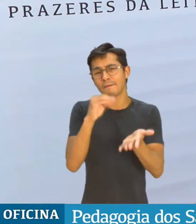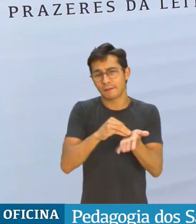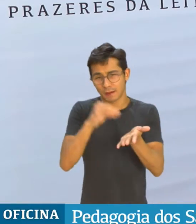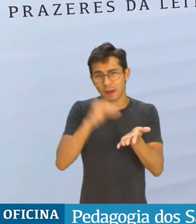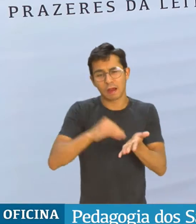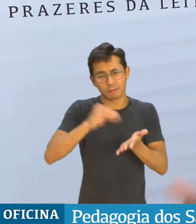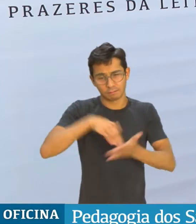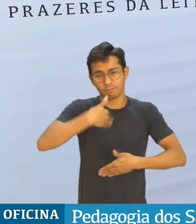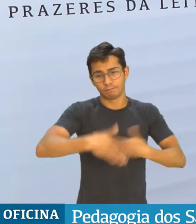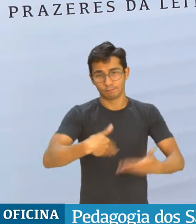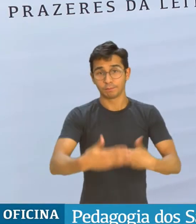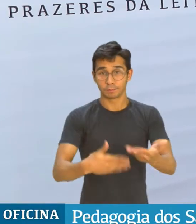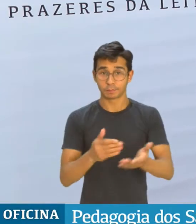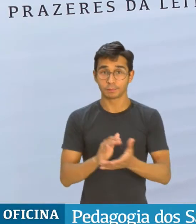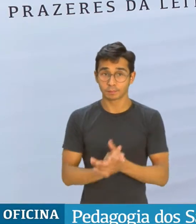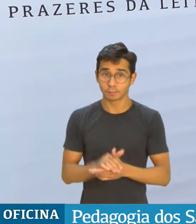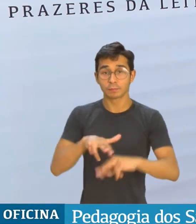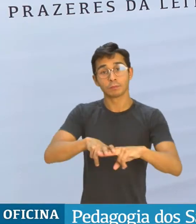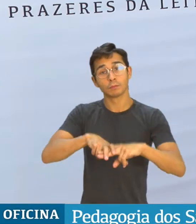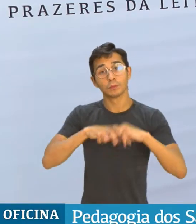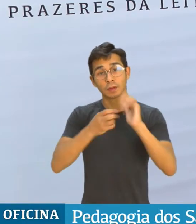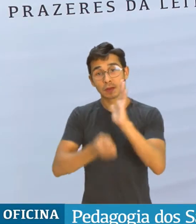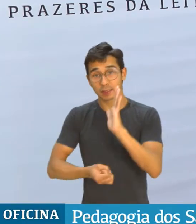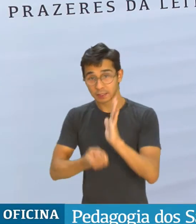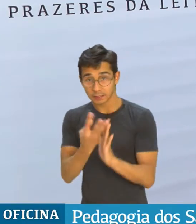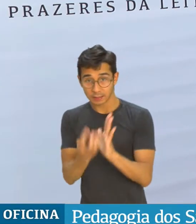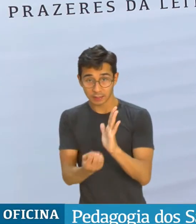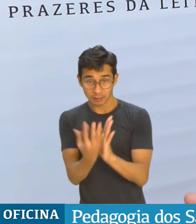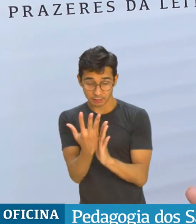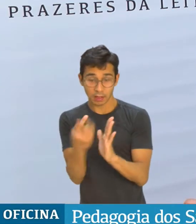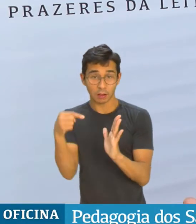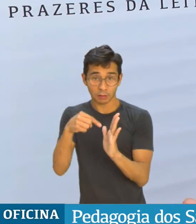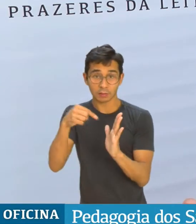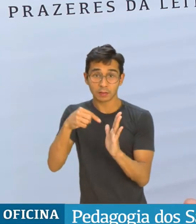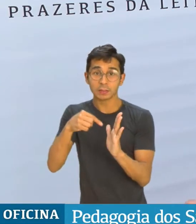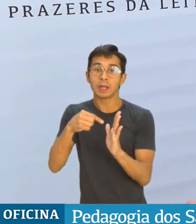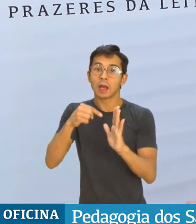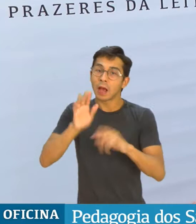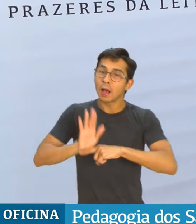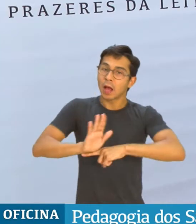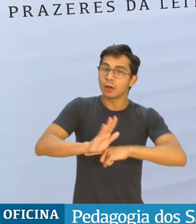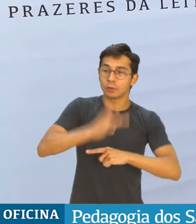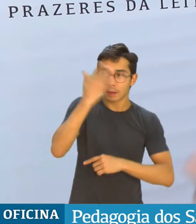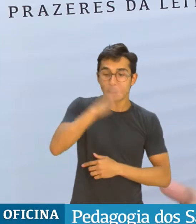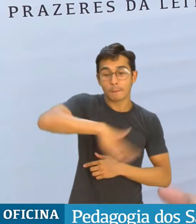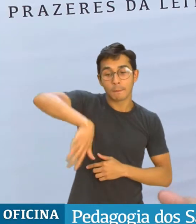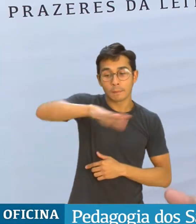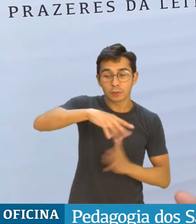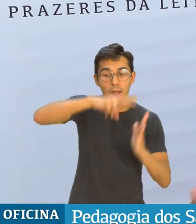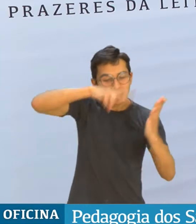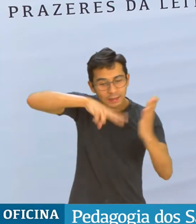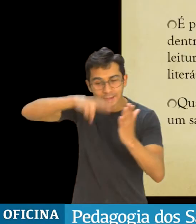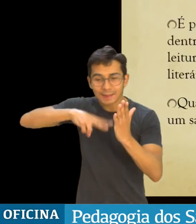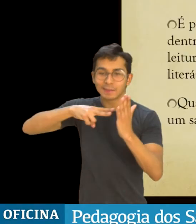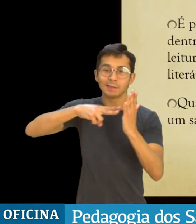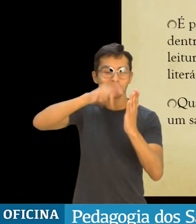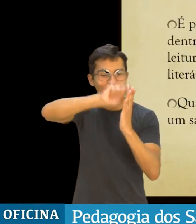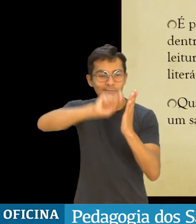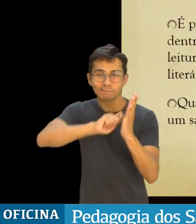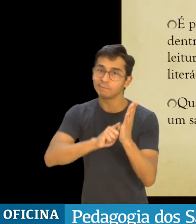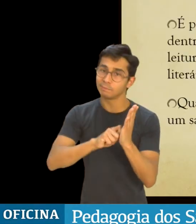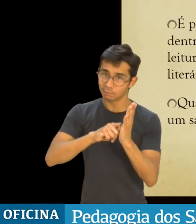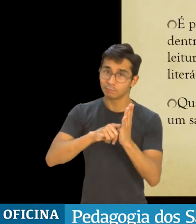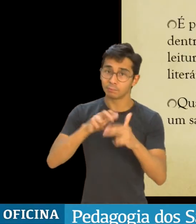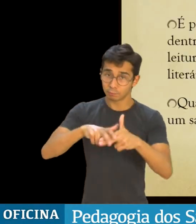o sarau, nesse ponto da mediação da leitura, da formação do leitor literário, ele é muito importante. Apesar de não ser o